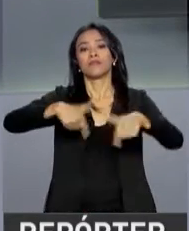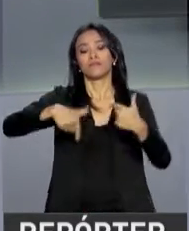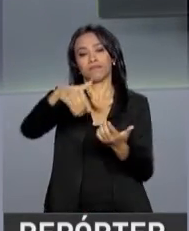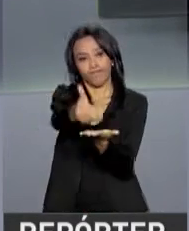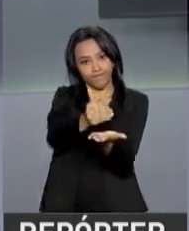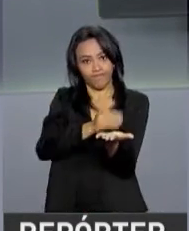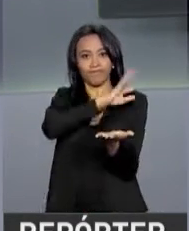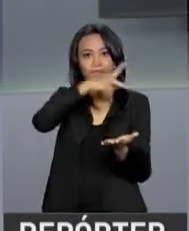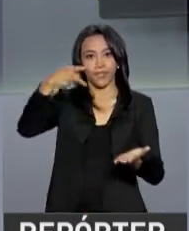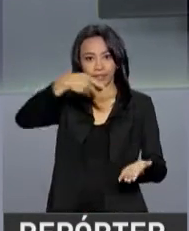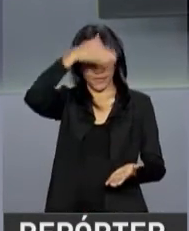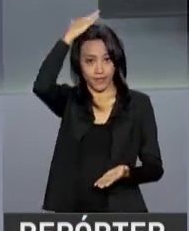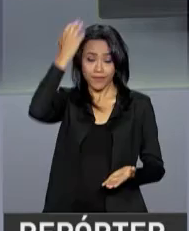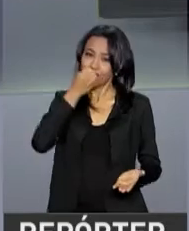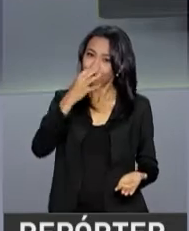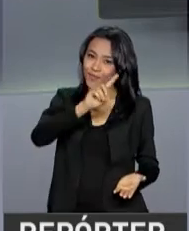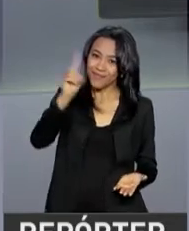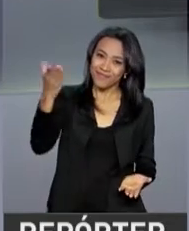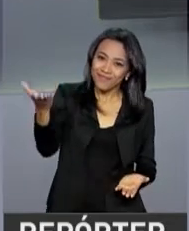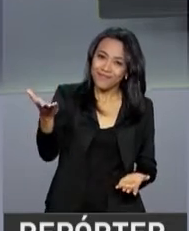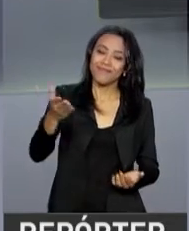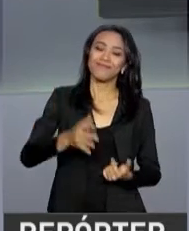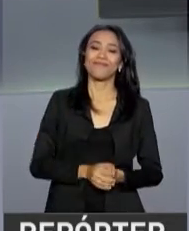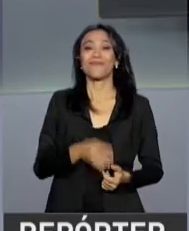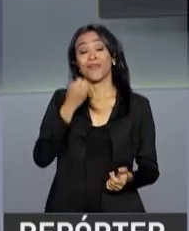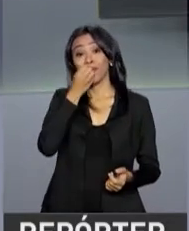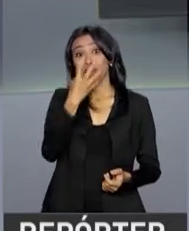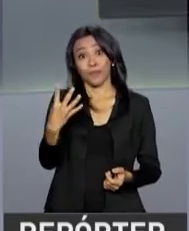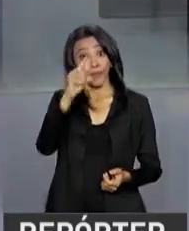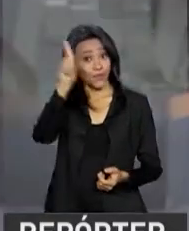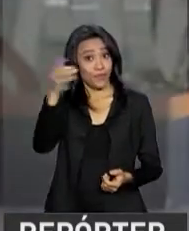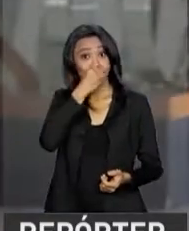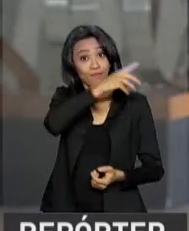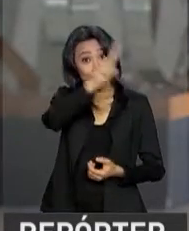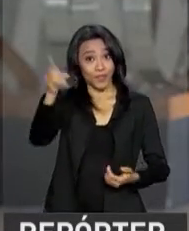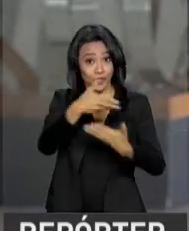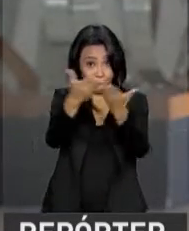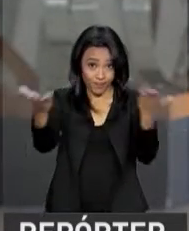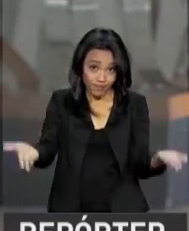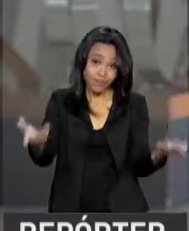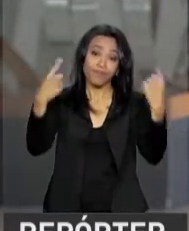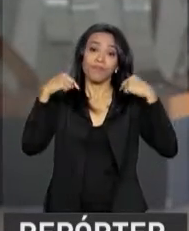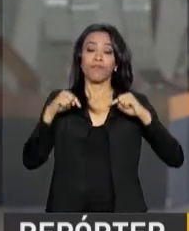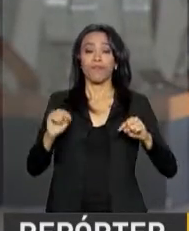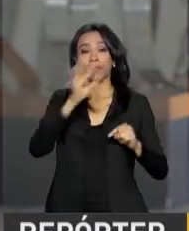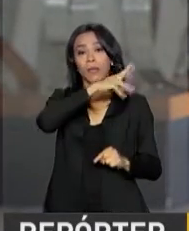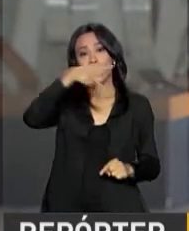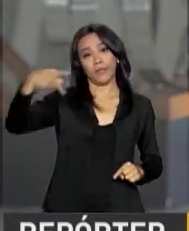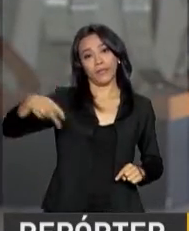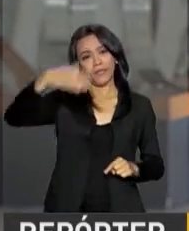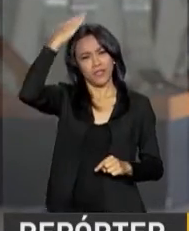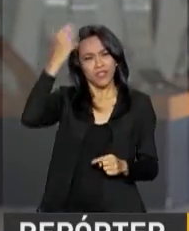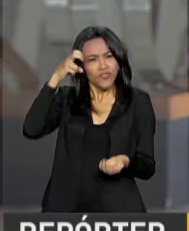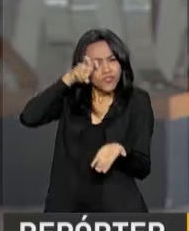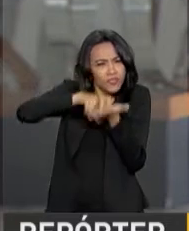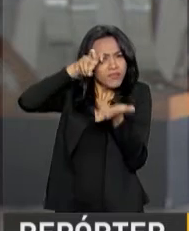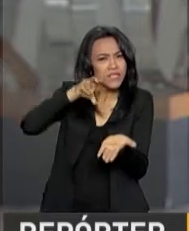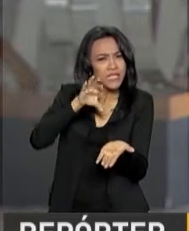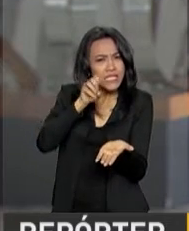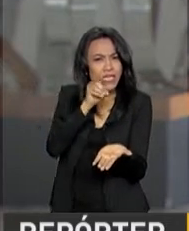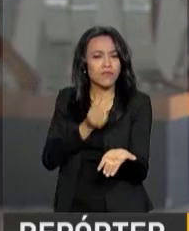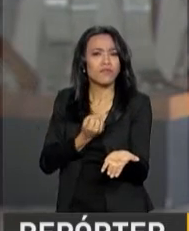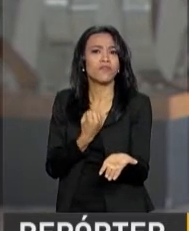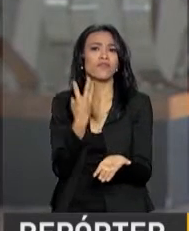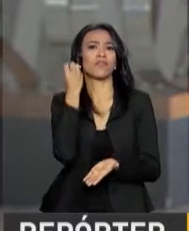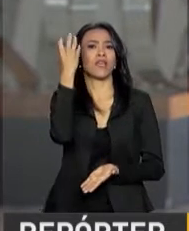Temer. Marcinha, bom dia. Bom dia, Thaísa. Bom dia a todos. O presidente Michel Temer, ele saiu cedinho de Brasília e seguiu